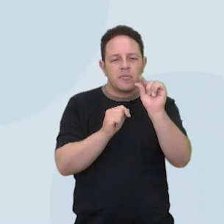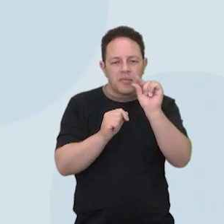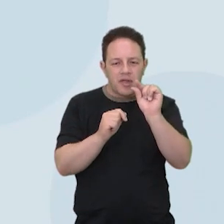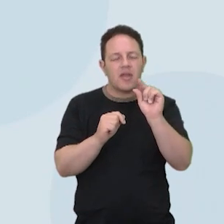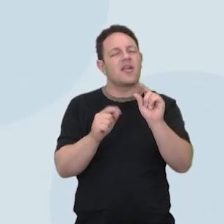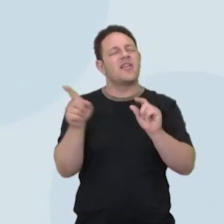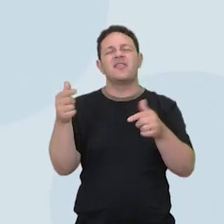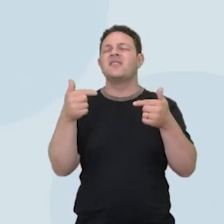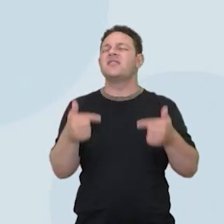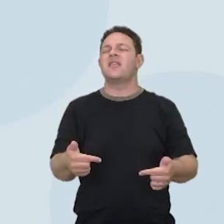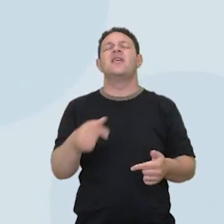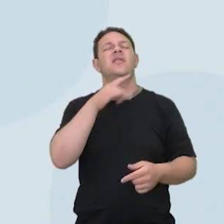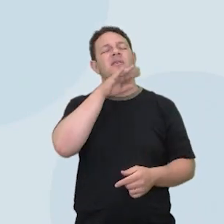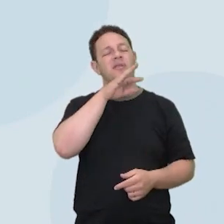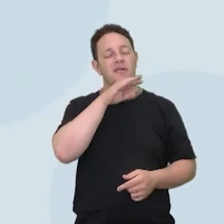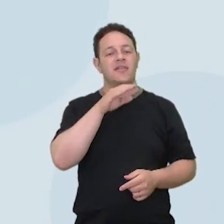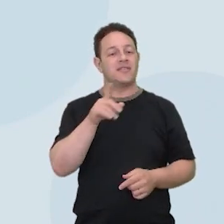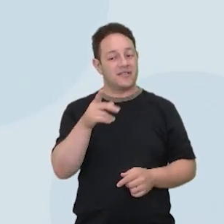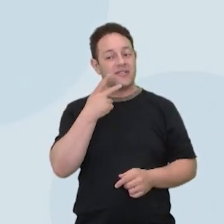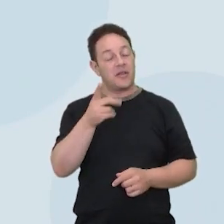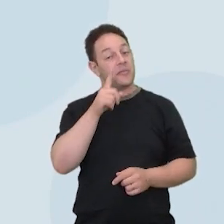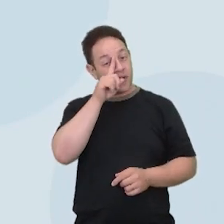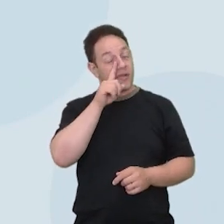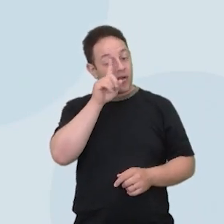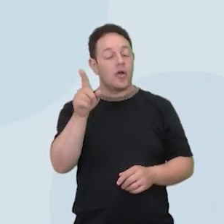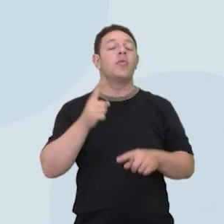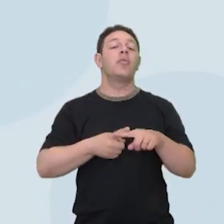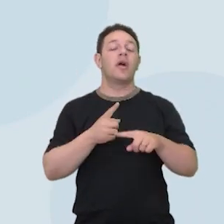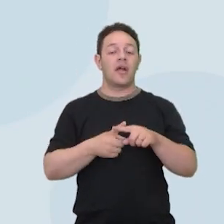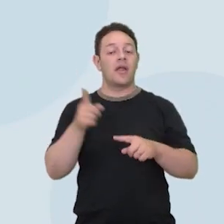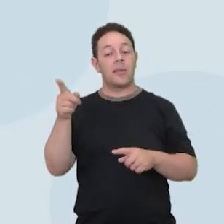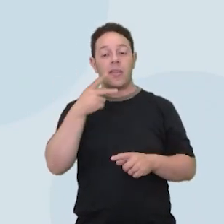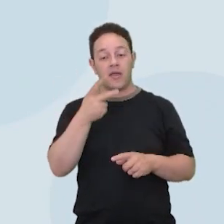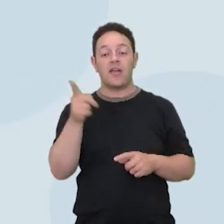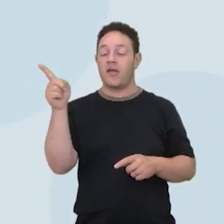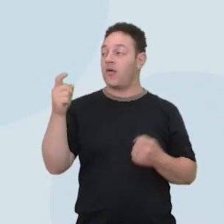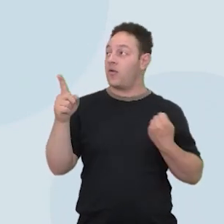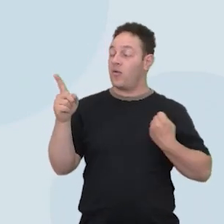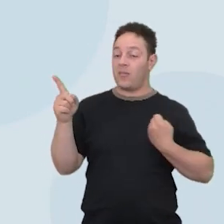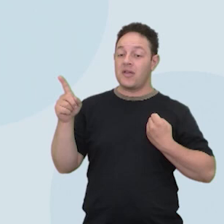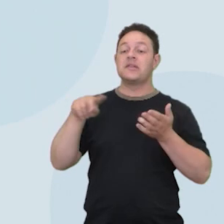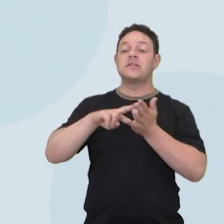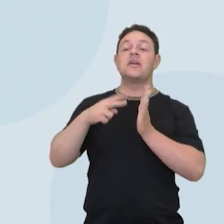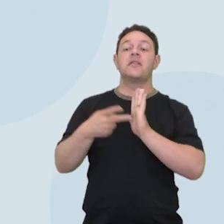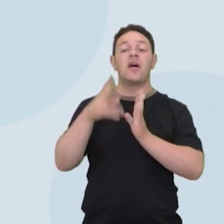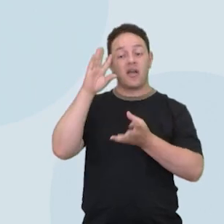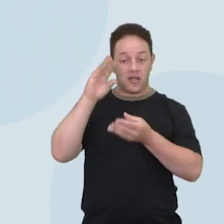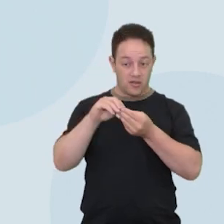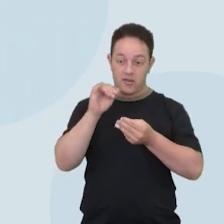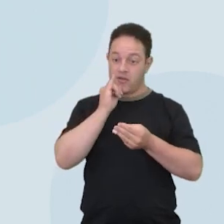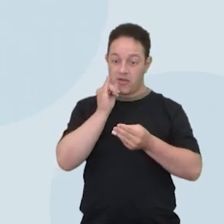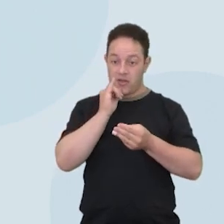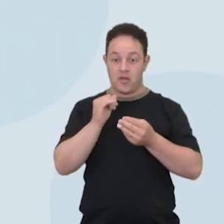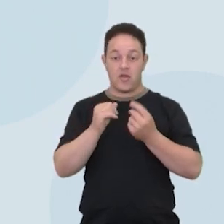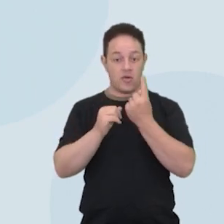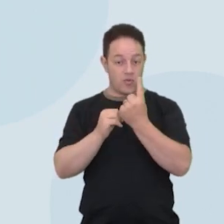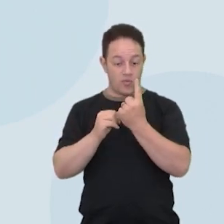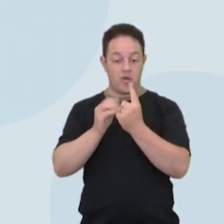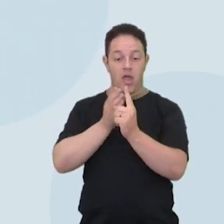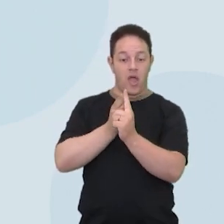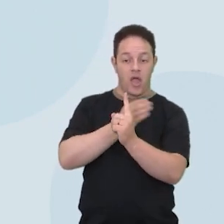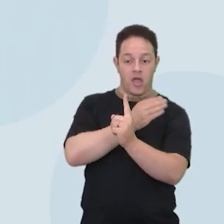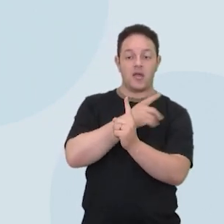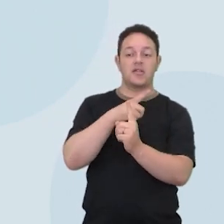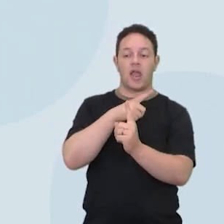chato e ruim, perigoso até, eu diria, né? Porque esse valor aqui significa que antes do 1 tem